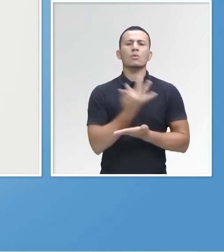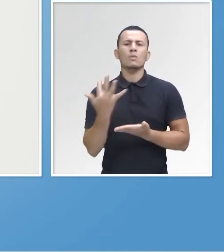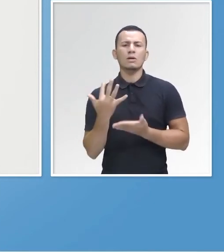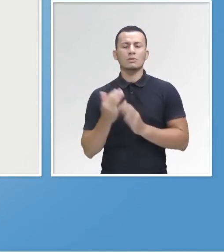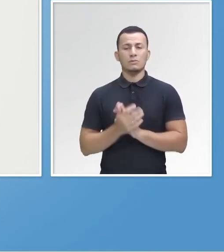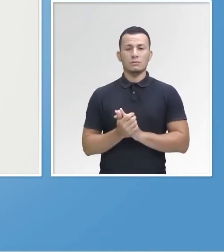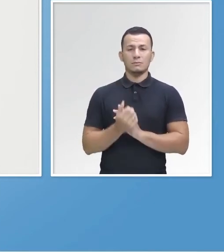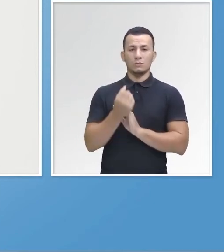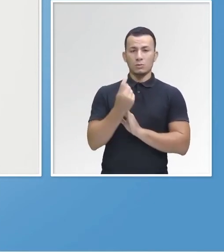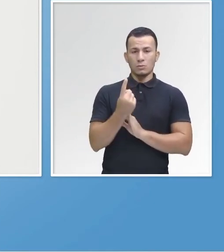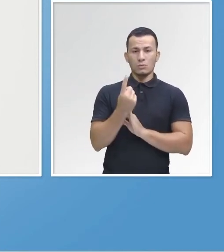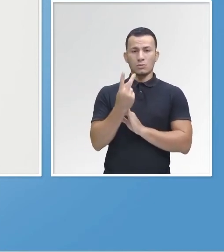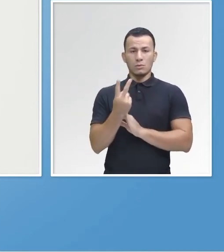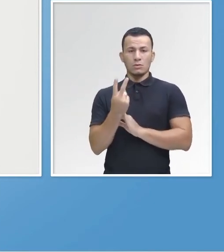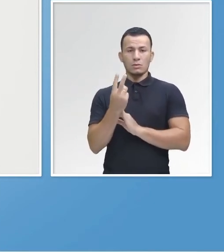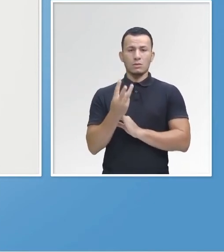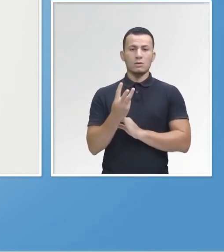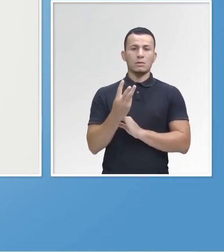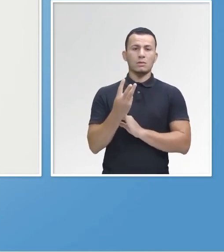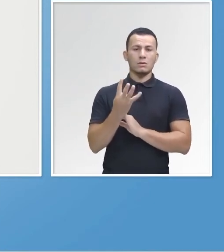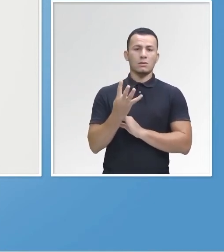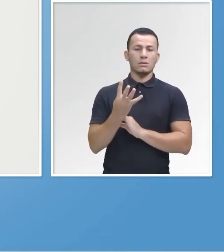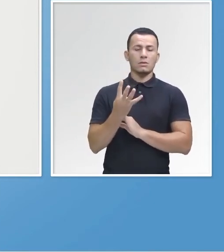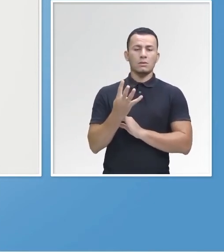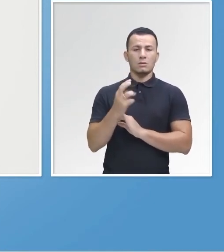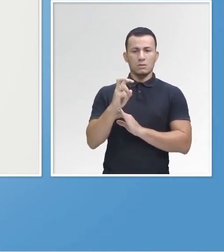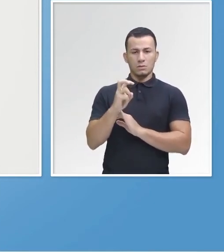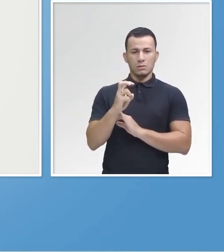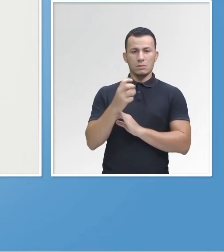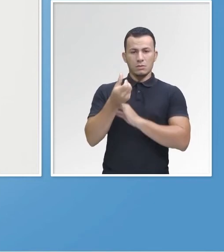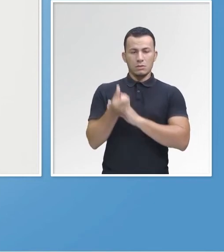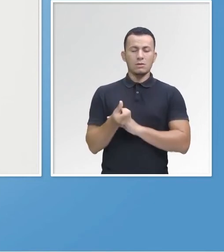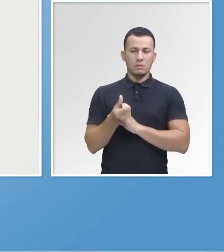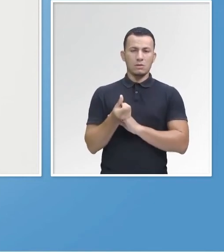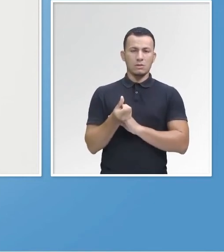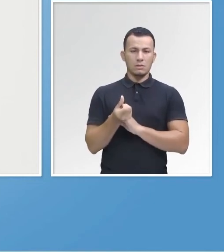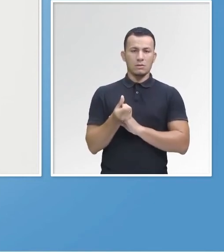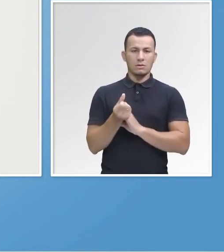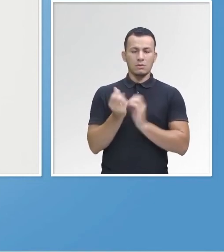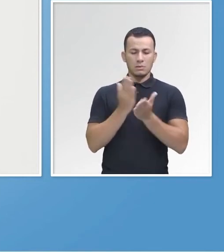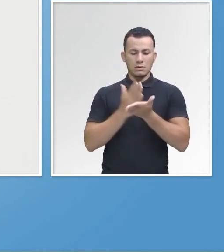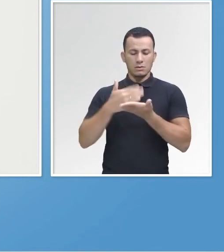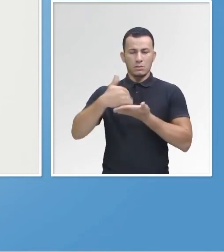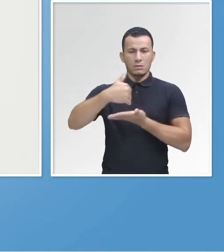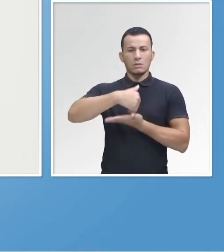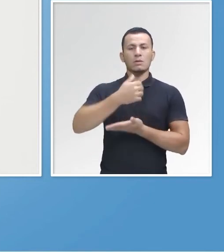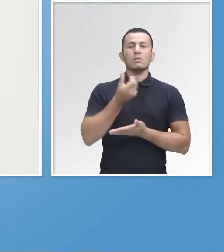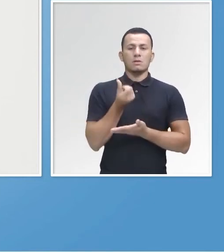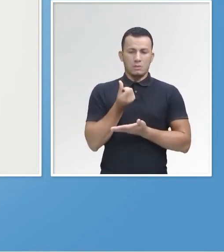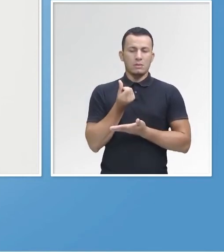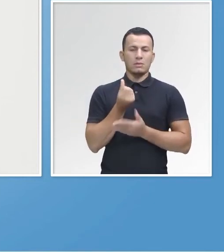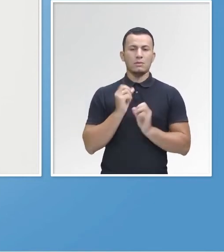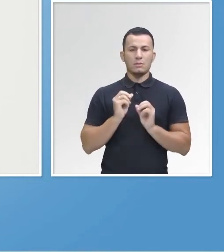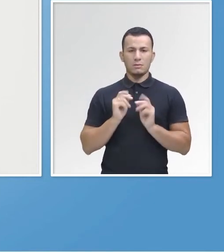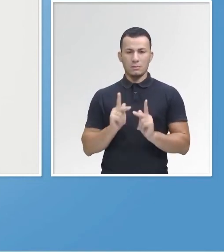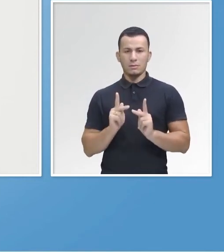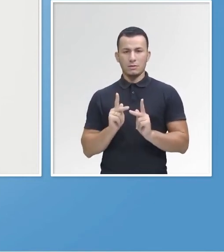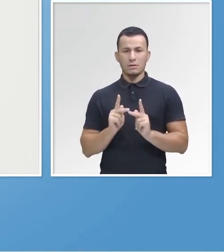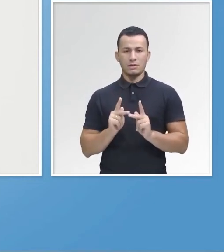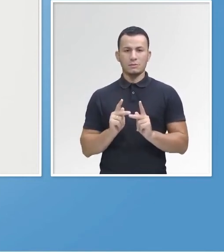dois três quatro cinco seis então a pizza tem seis pedaços